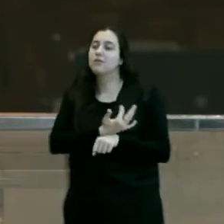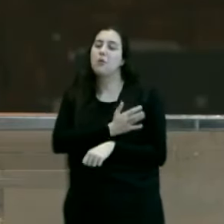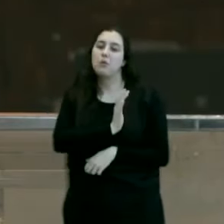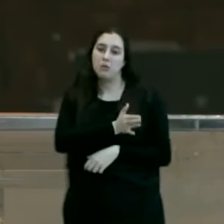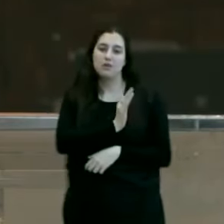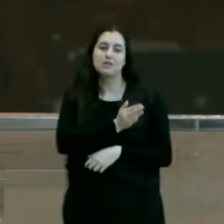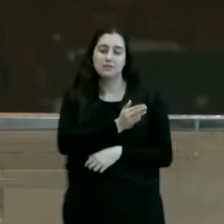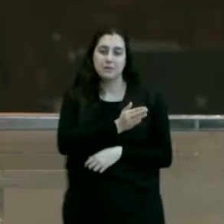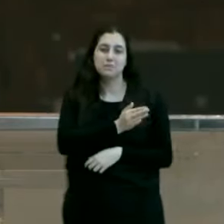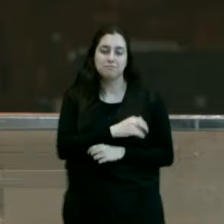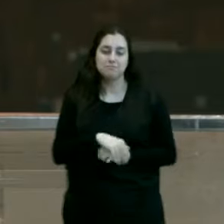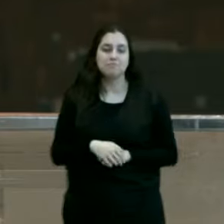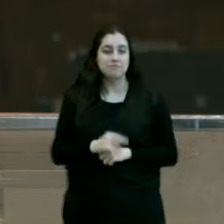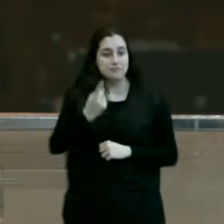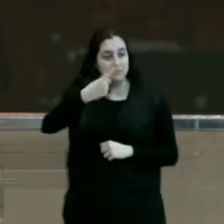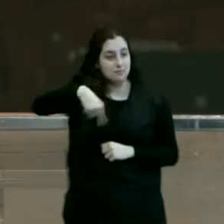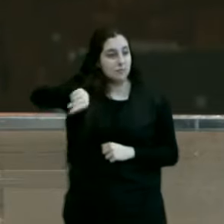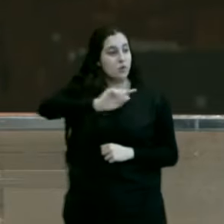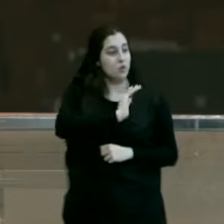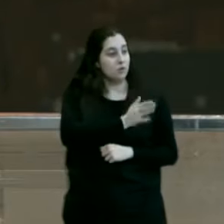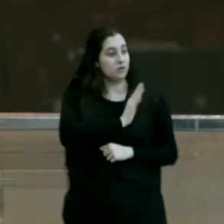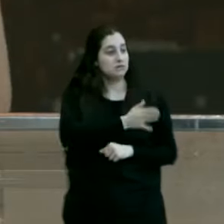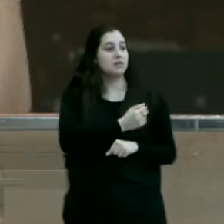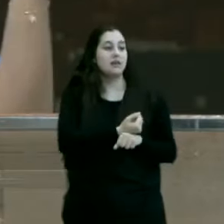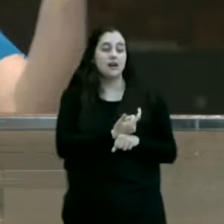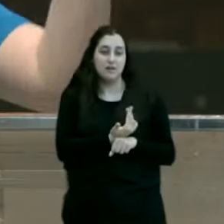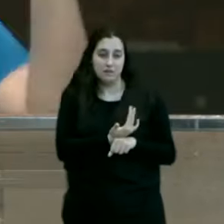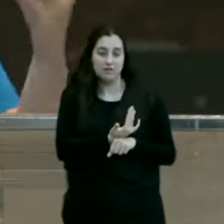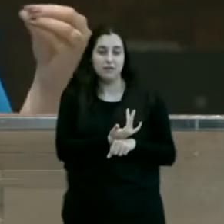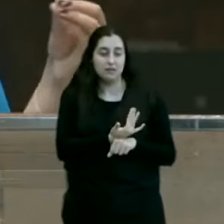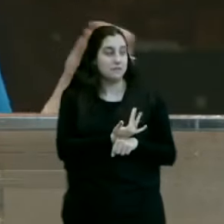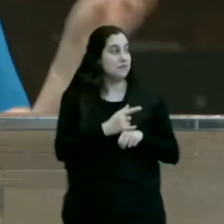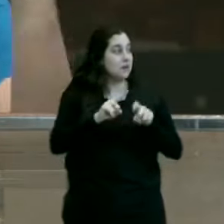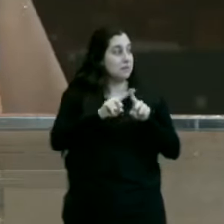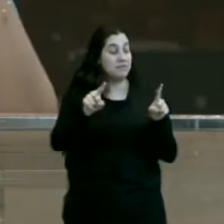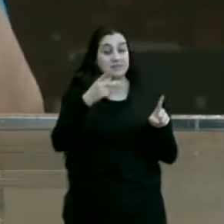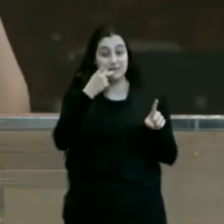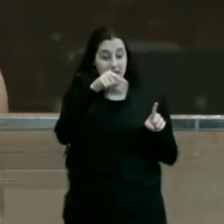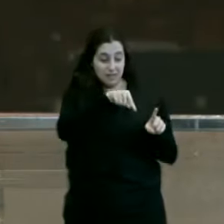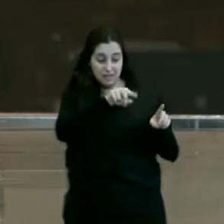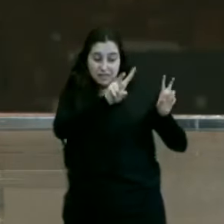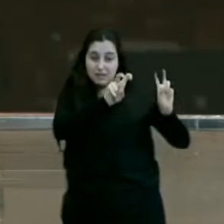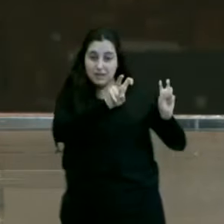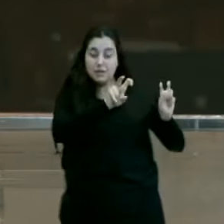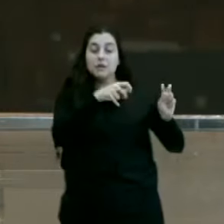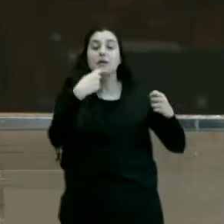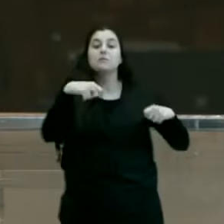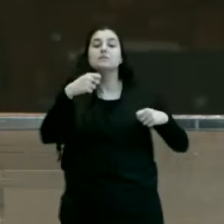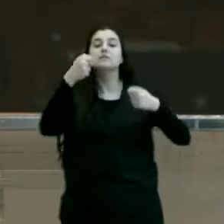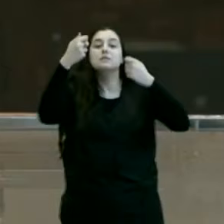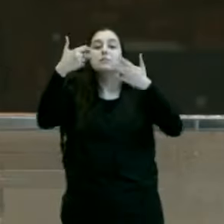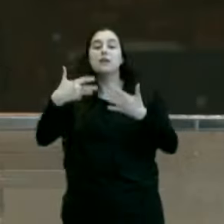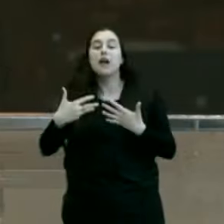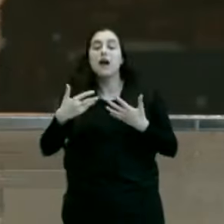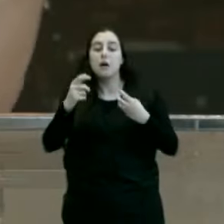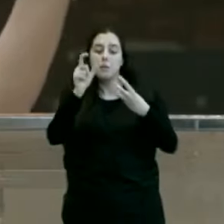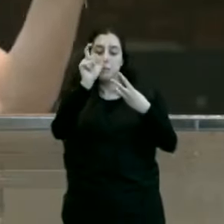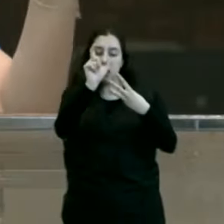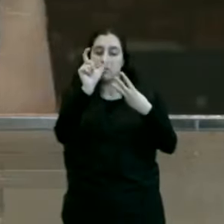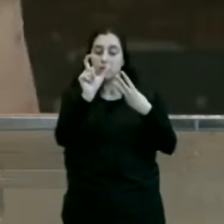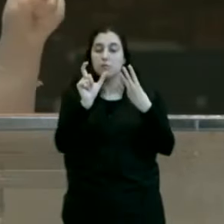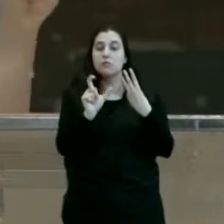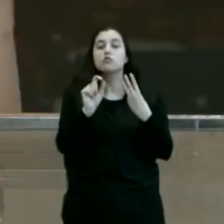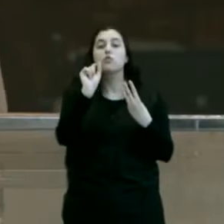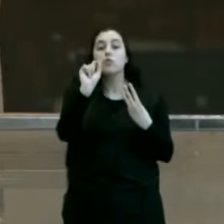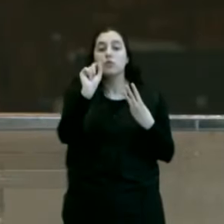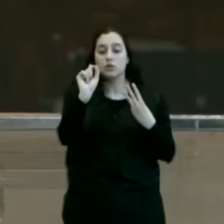coração. Corações avivados. Mas para falar desse avivamento, eu preciso explicar 3 palavras, que elas